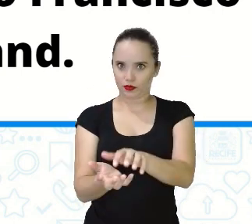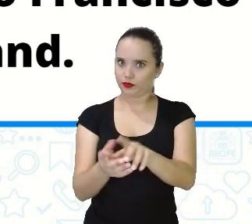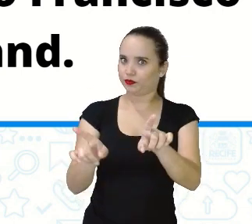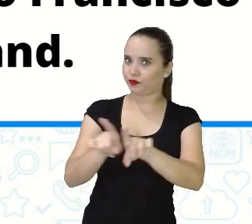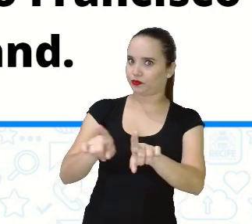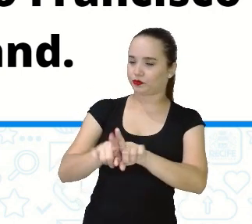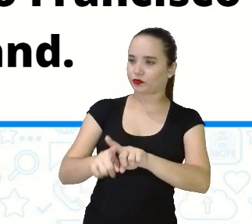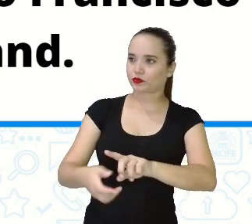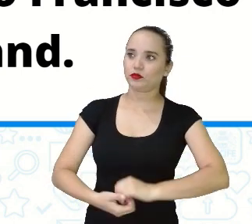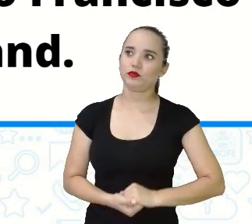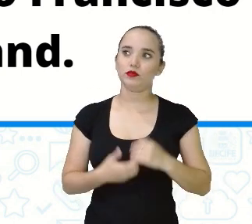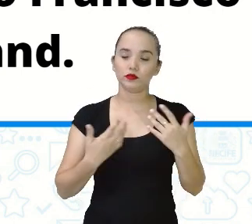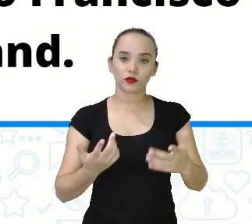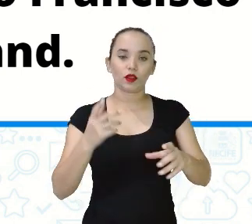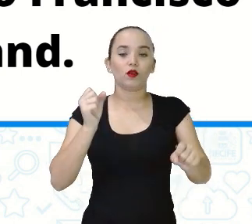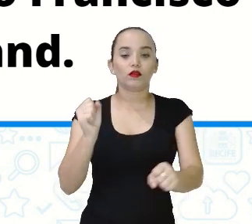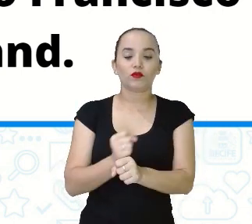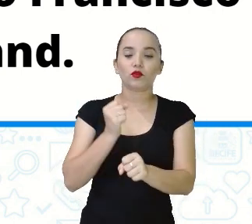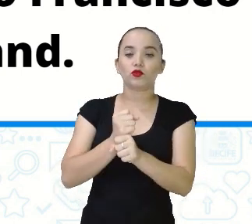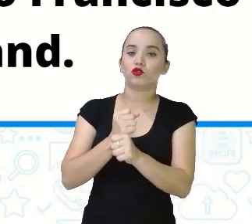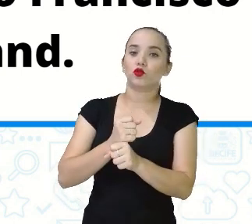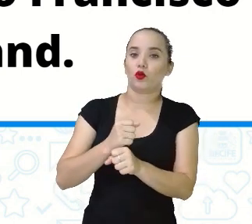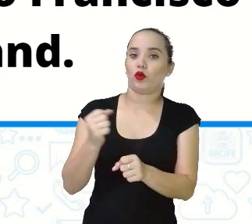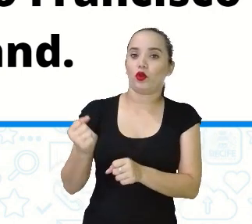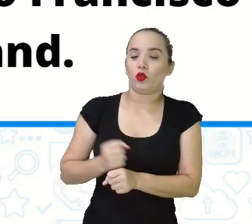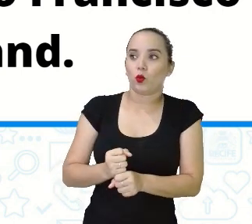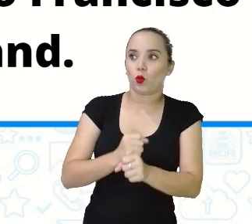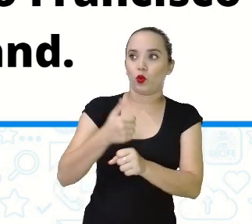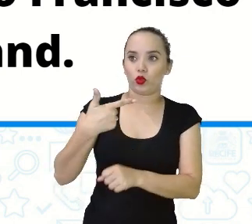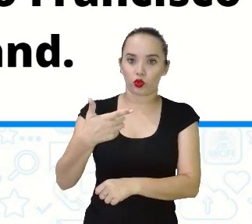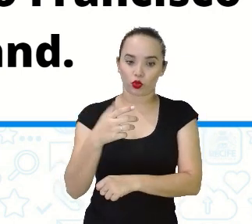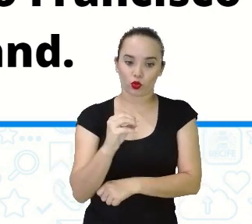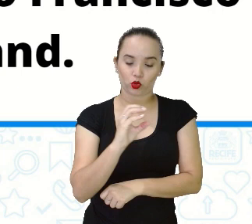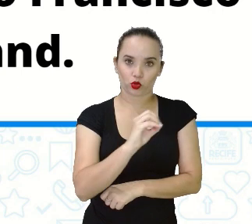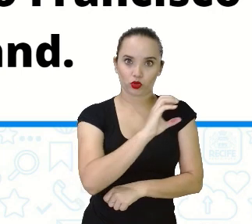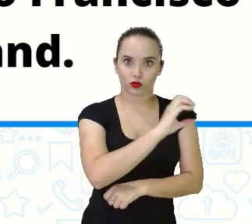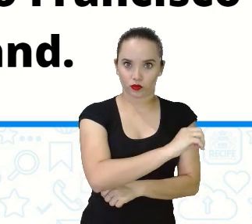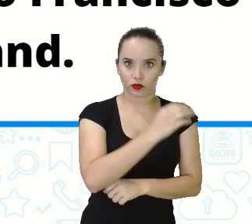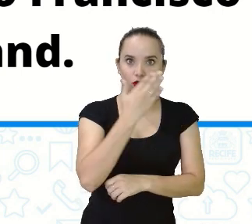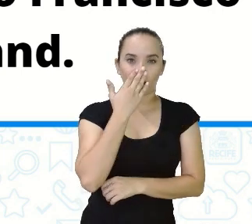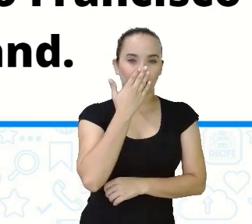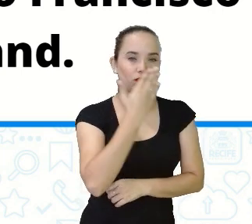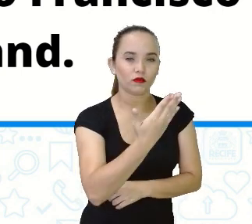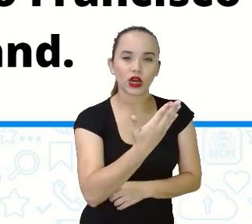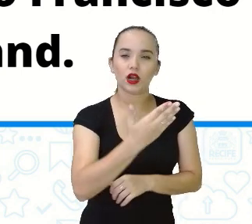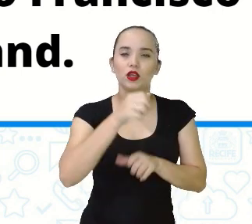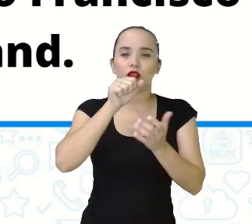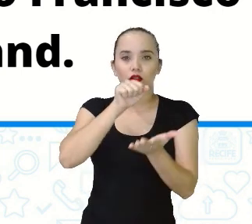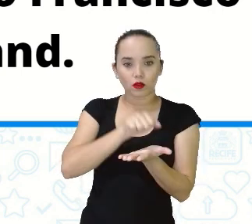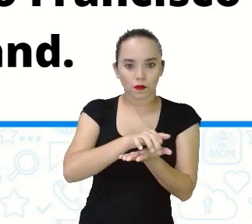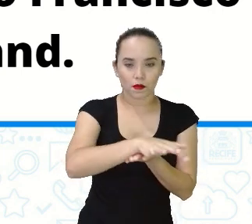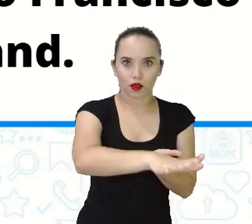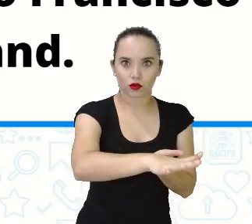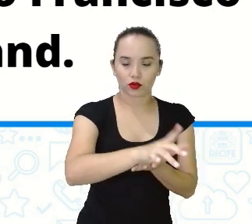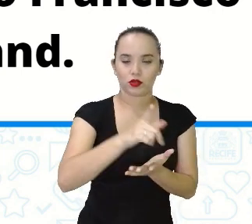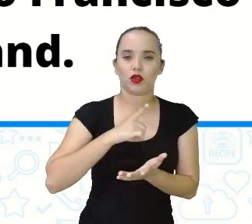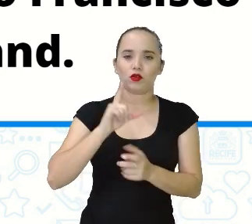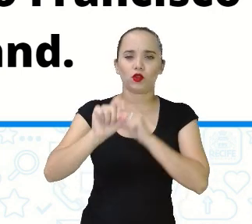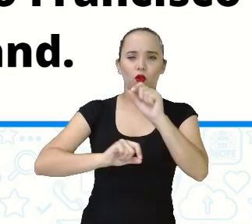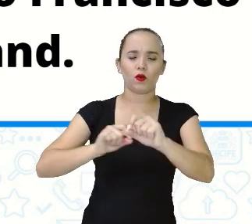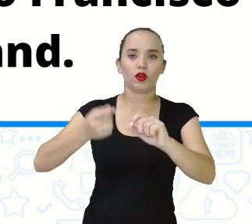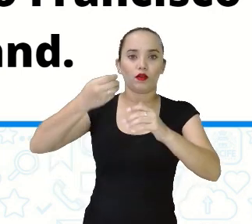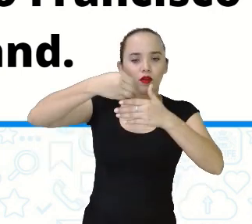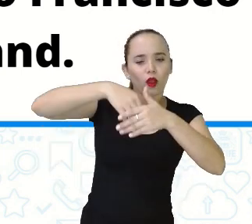Parque das Esculturas, ele foi construído no ano 2000, em frente ao Marco Zero. O espaço abriga obras do